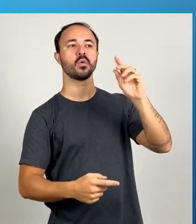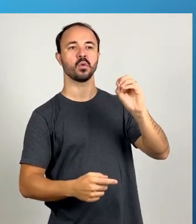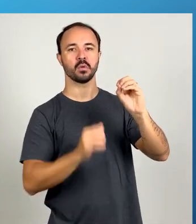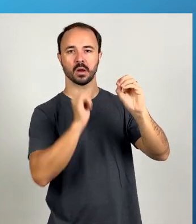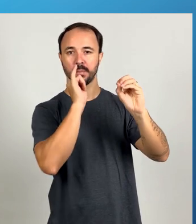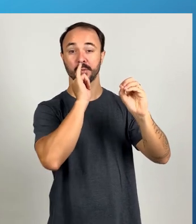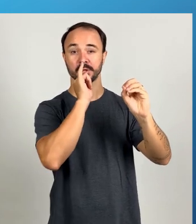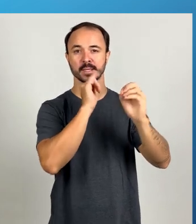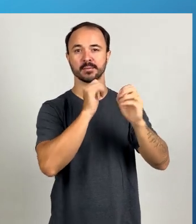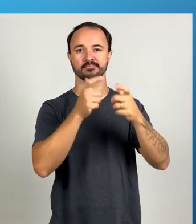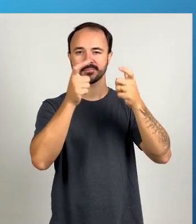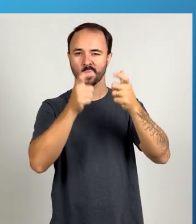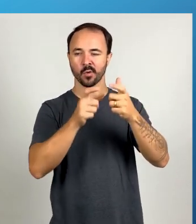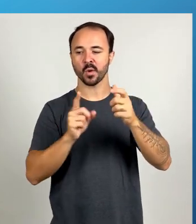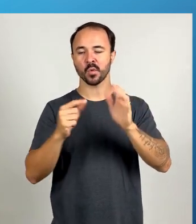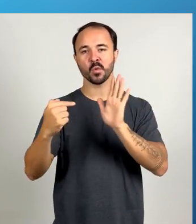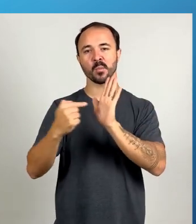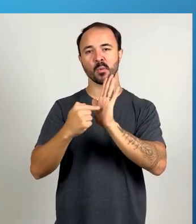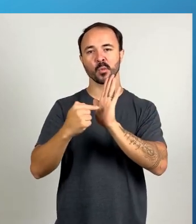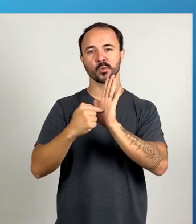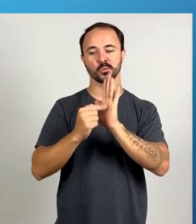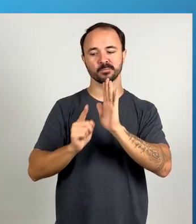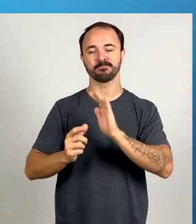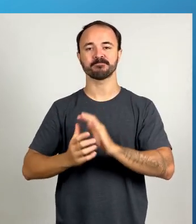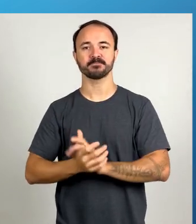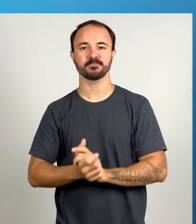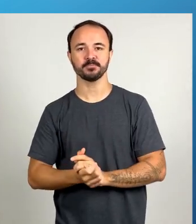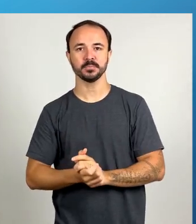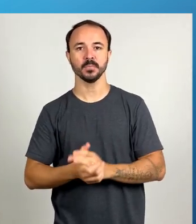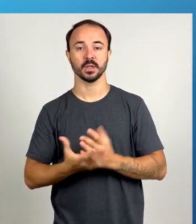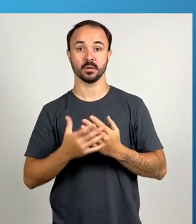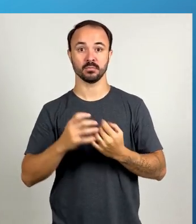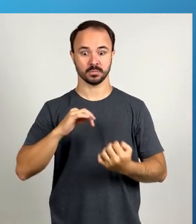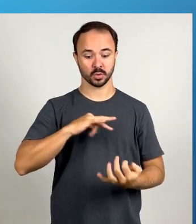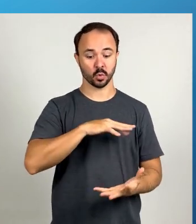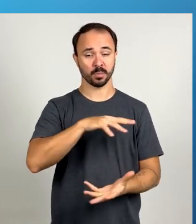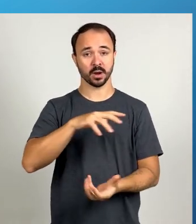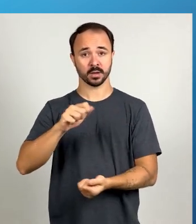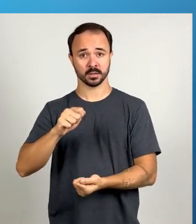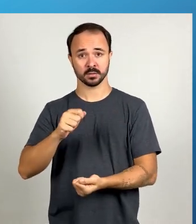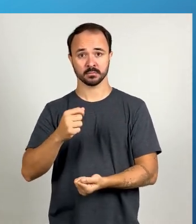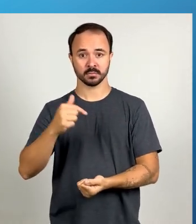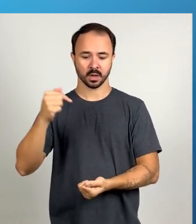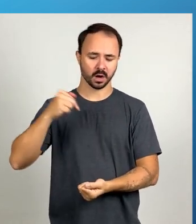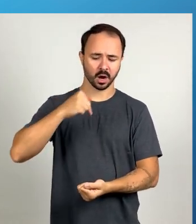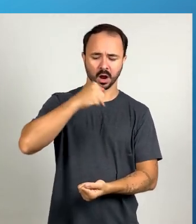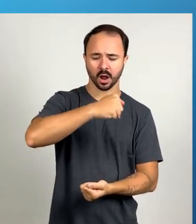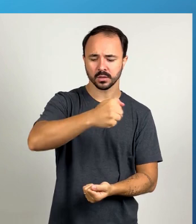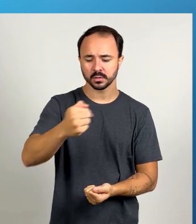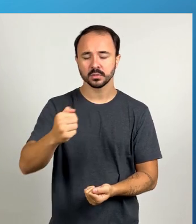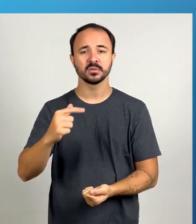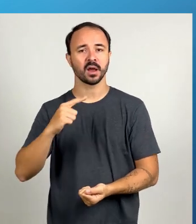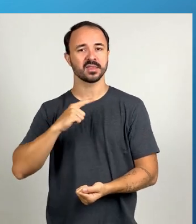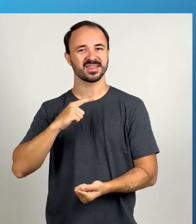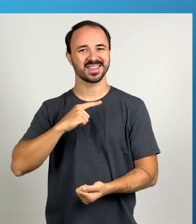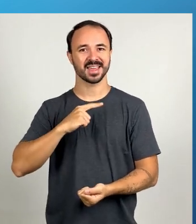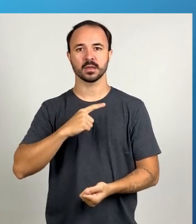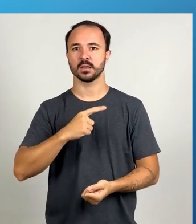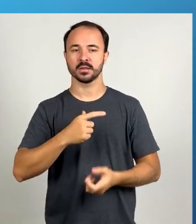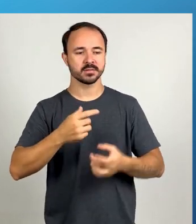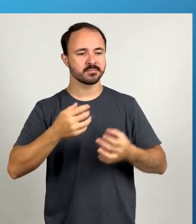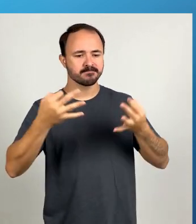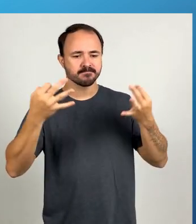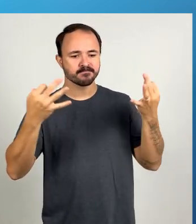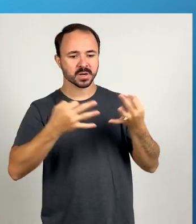na Terra tem uma latitude e uma longitude única, como um endereço completo.